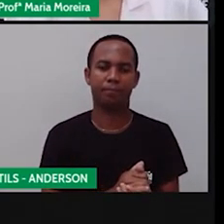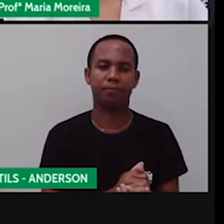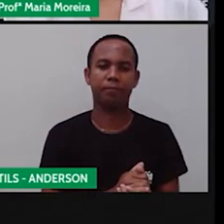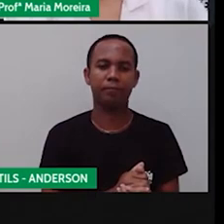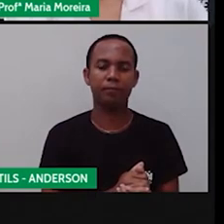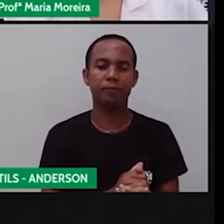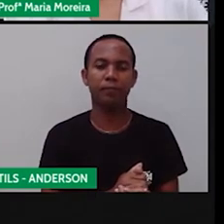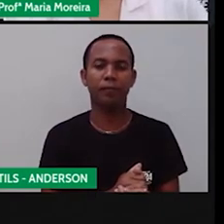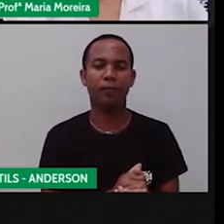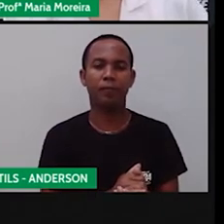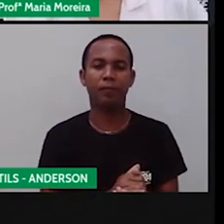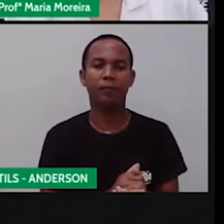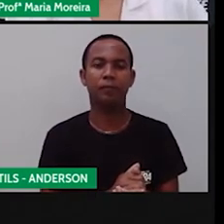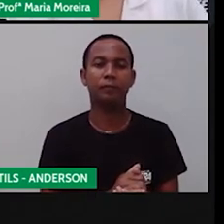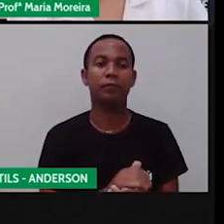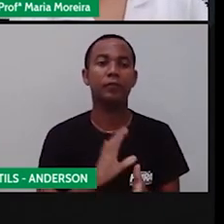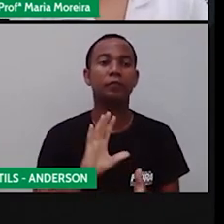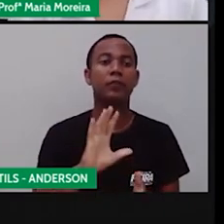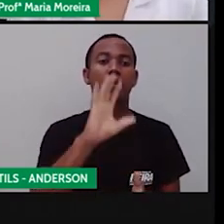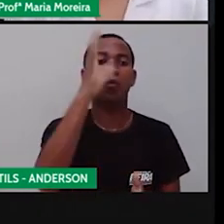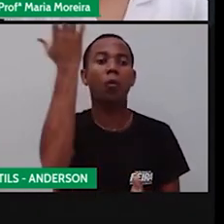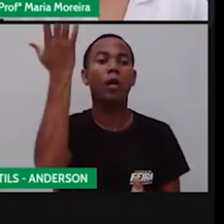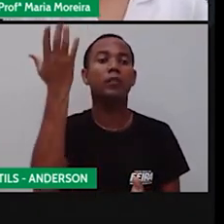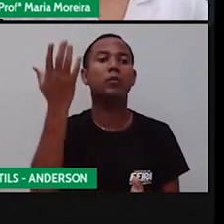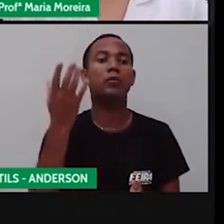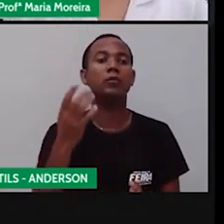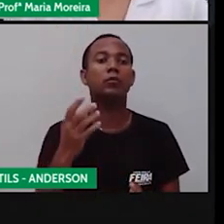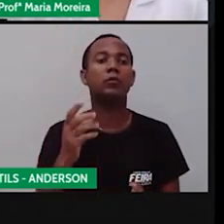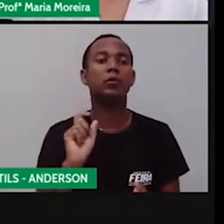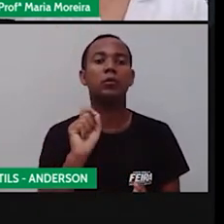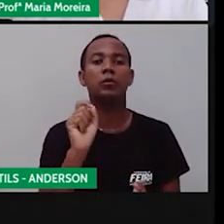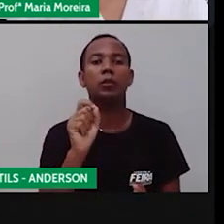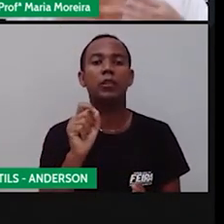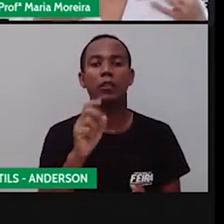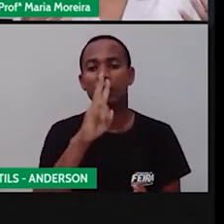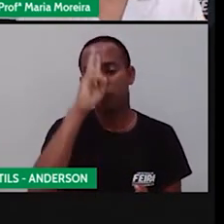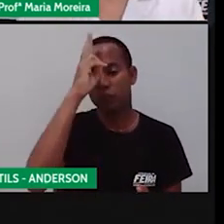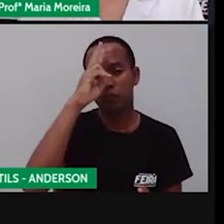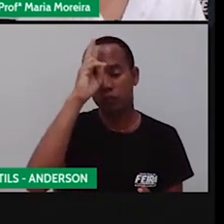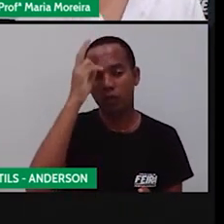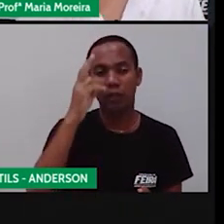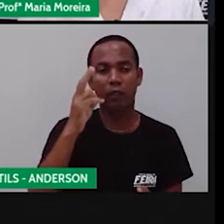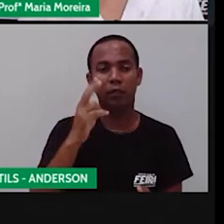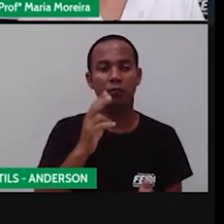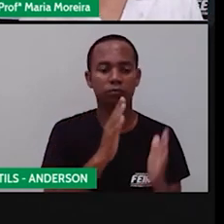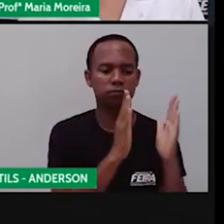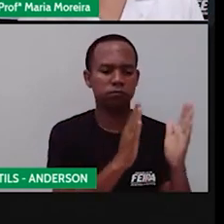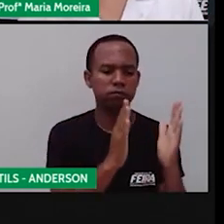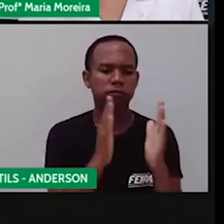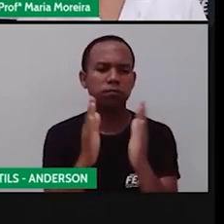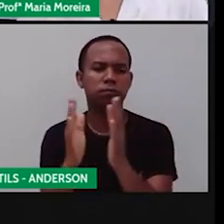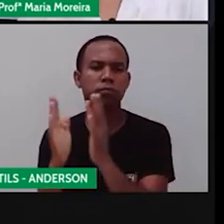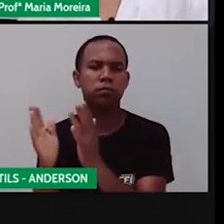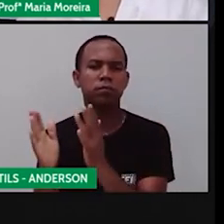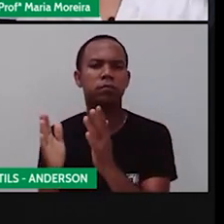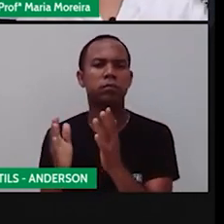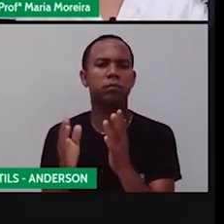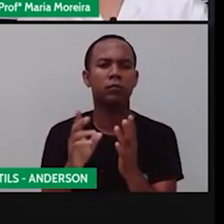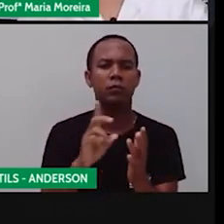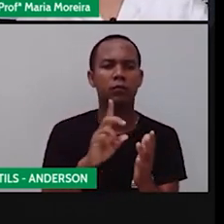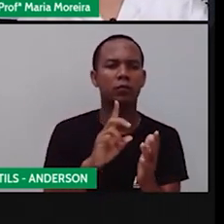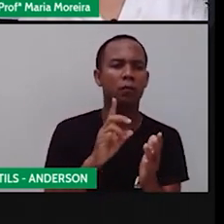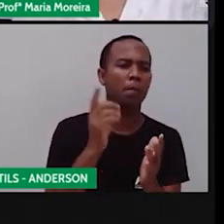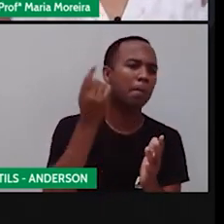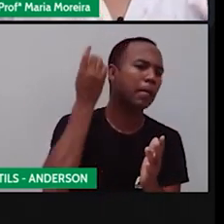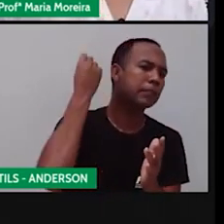Bom, quando acontecerão os fatos narrados? É o que? O tempo? É o presente? É uma história que